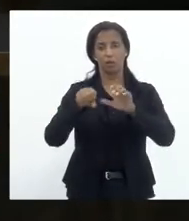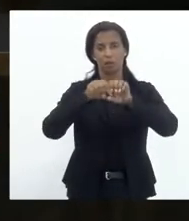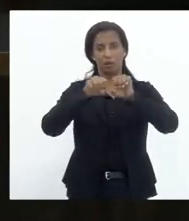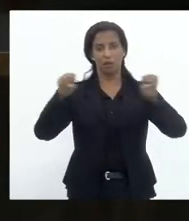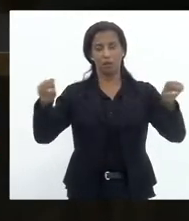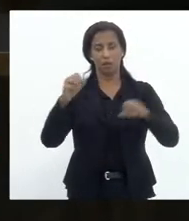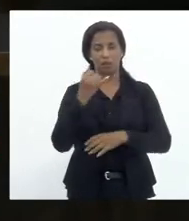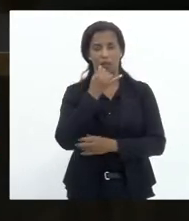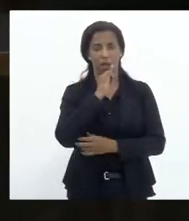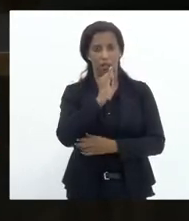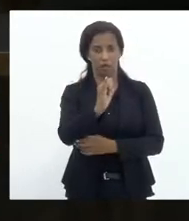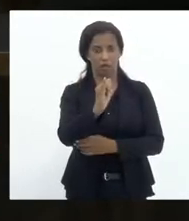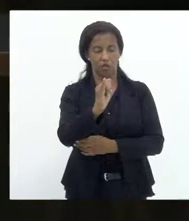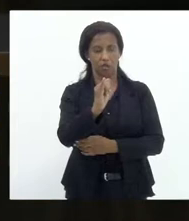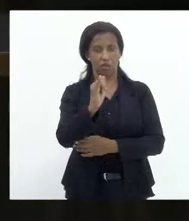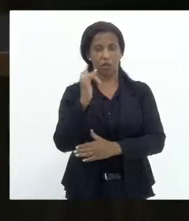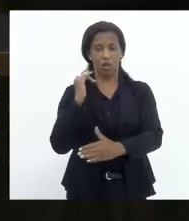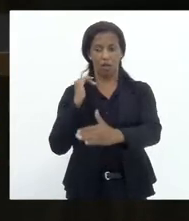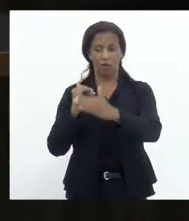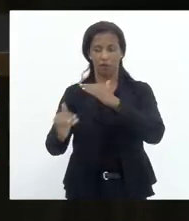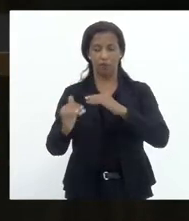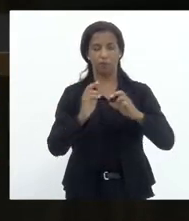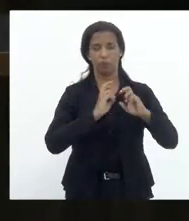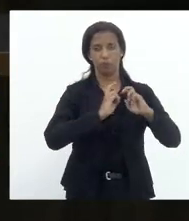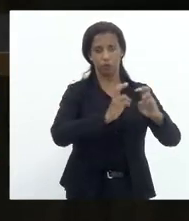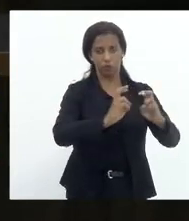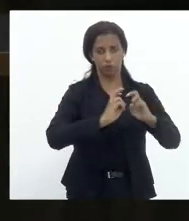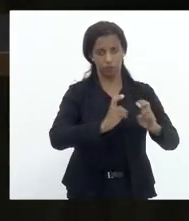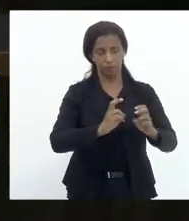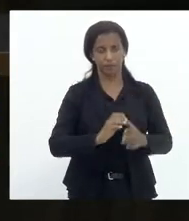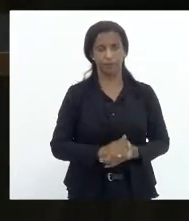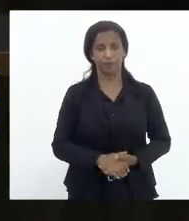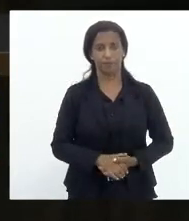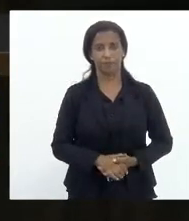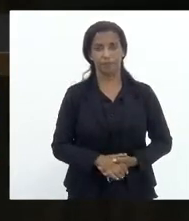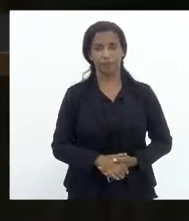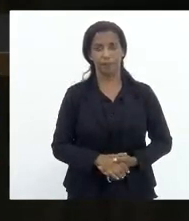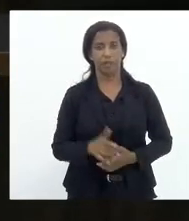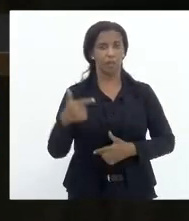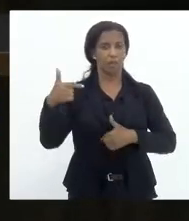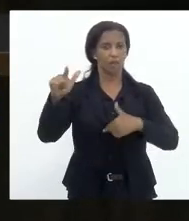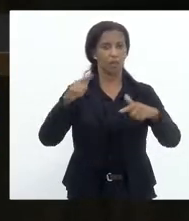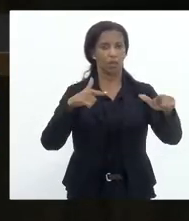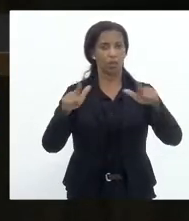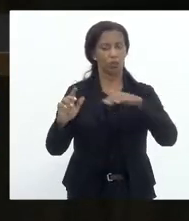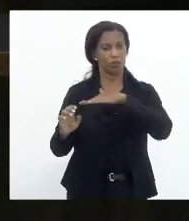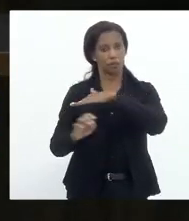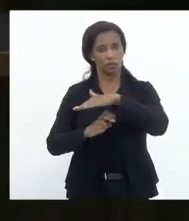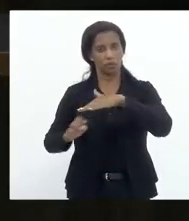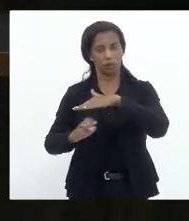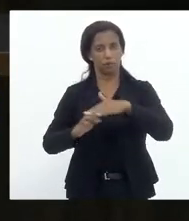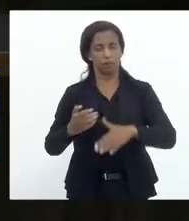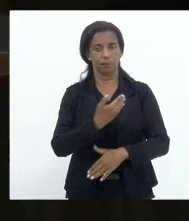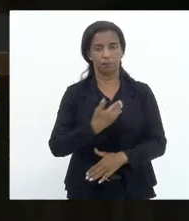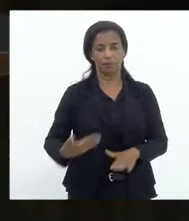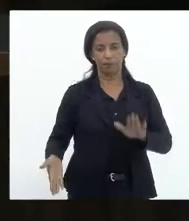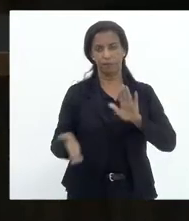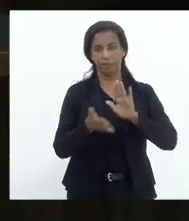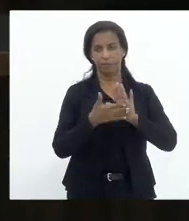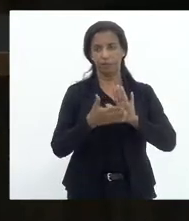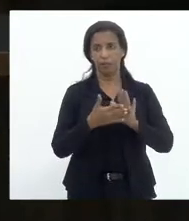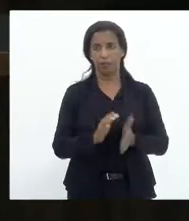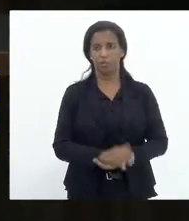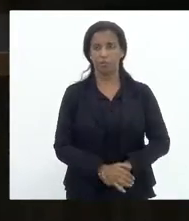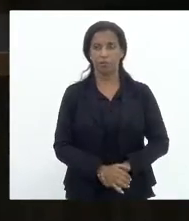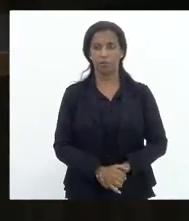furto de cabos de energia destinados aos modais de transporte Ferroviário e metroviário e os demais concessionárias de serviços públicos pareceres